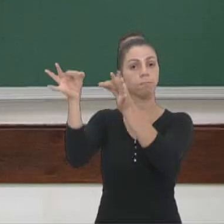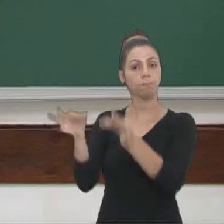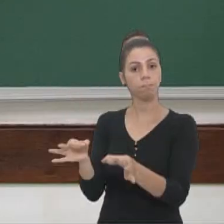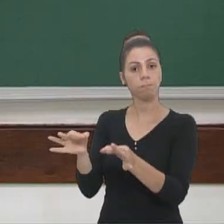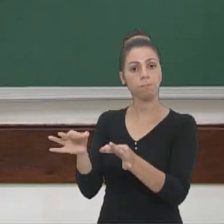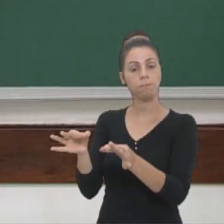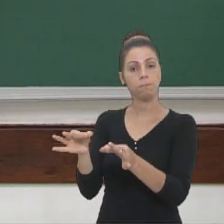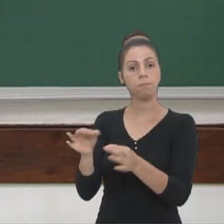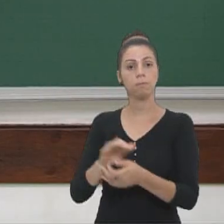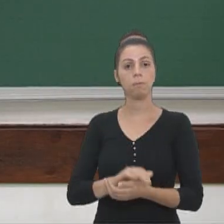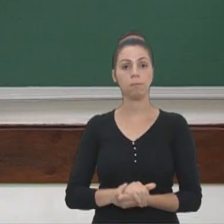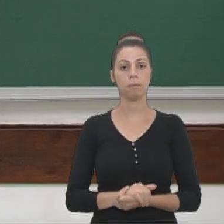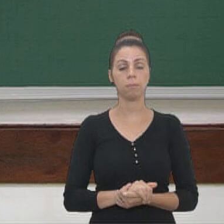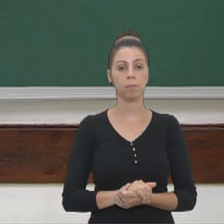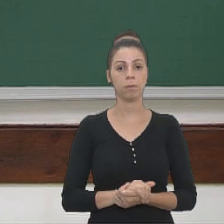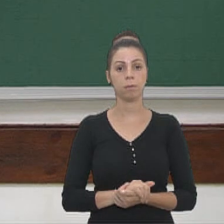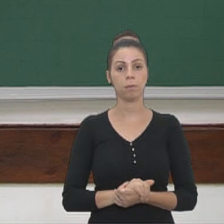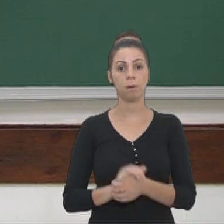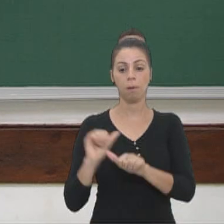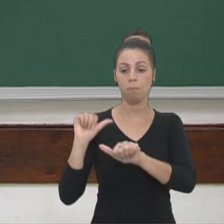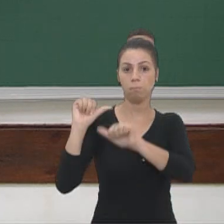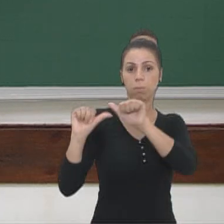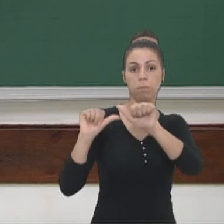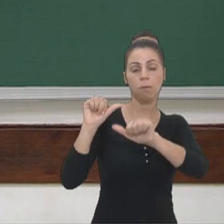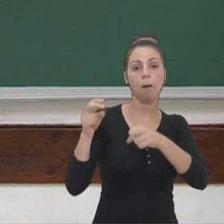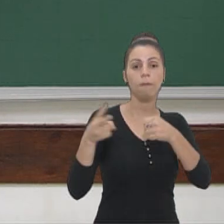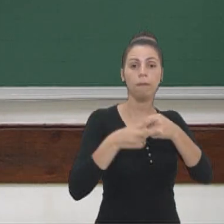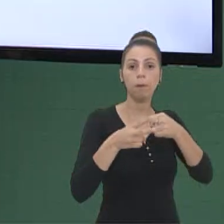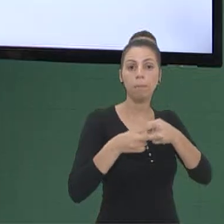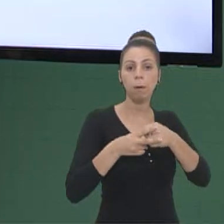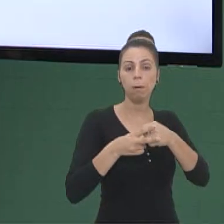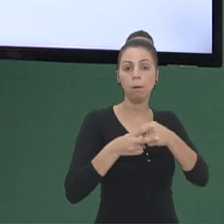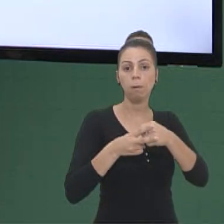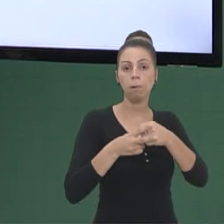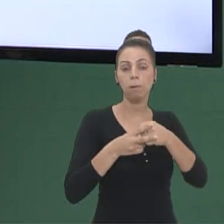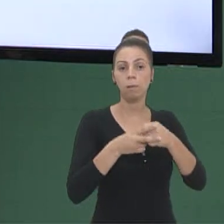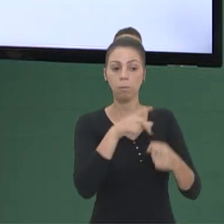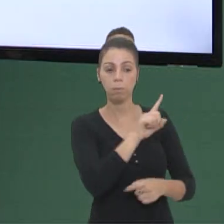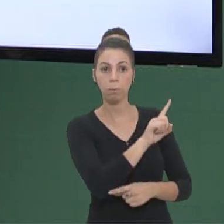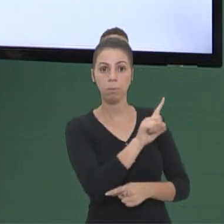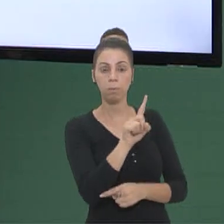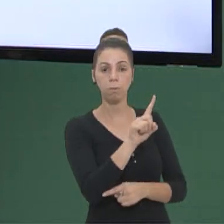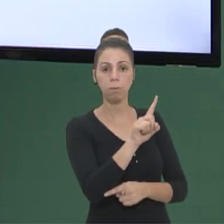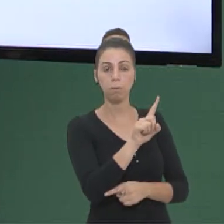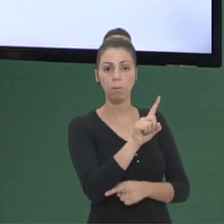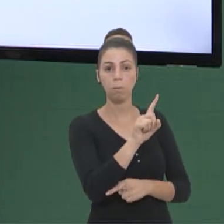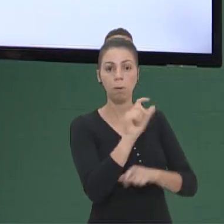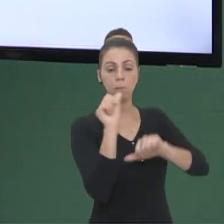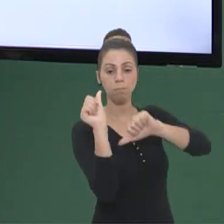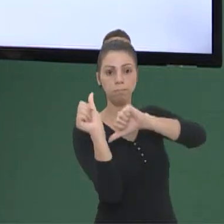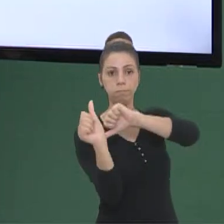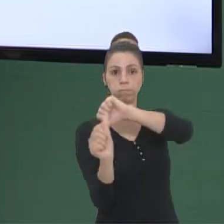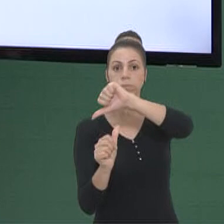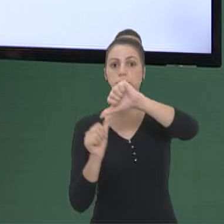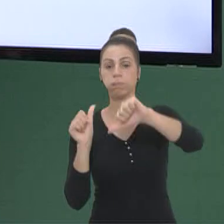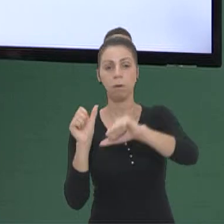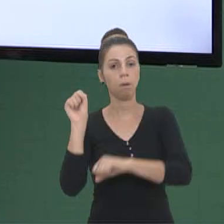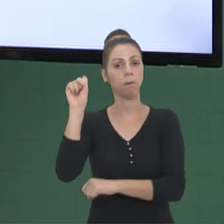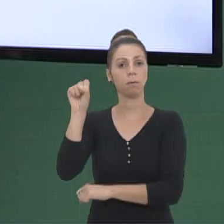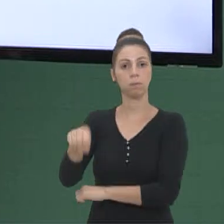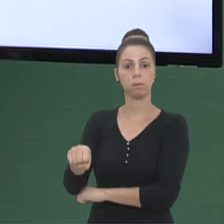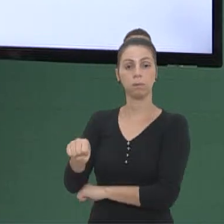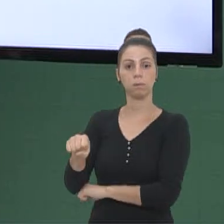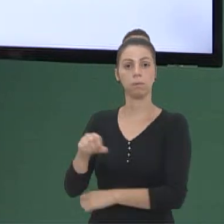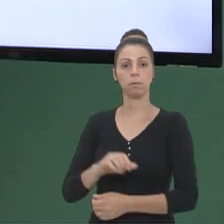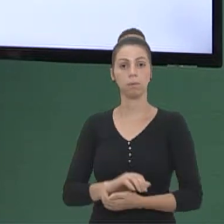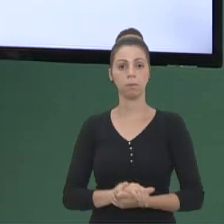mudando estas três formas aqui verbais, do negativo para o